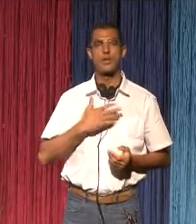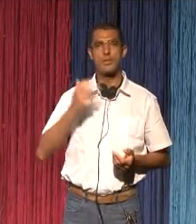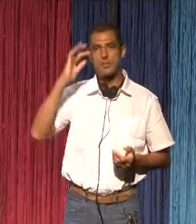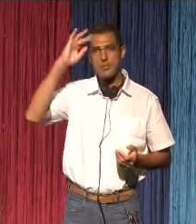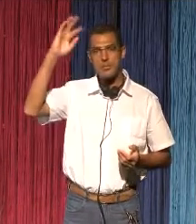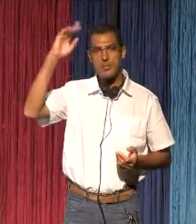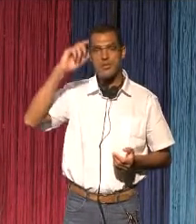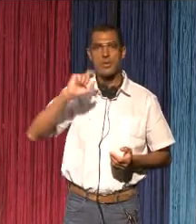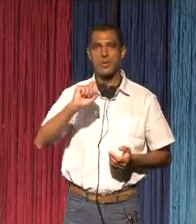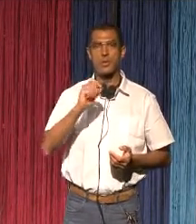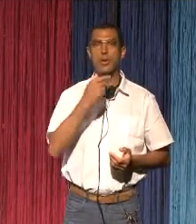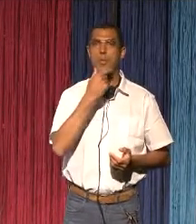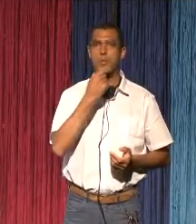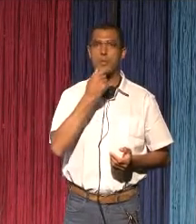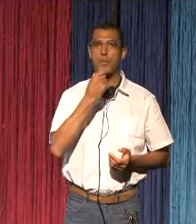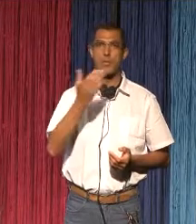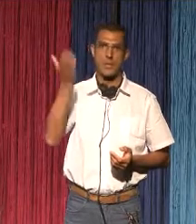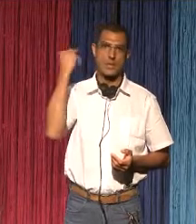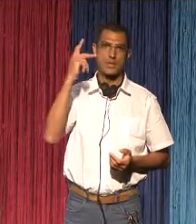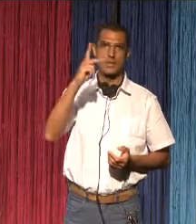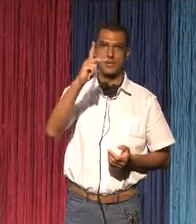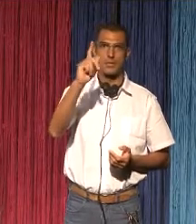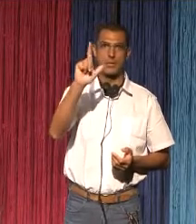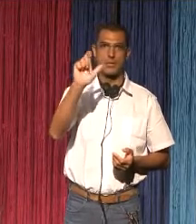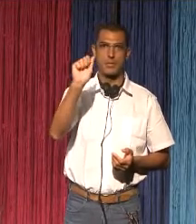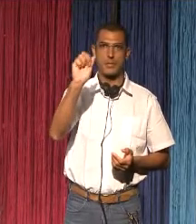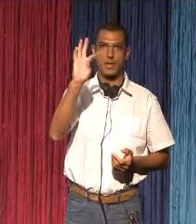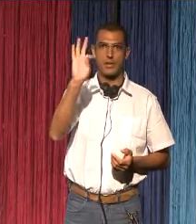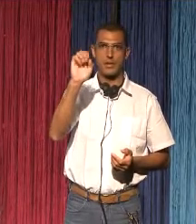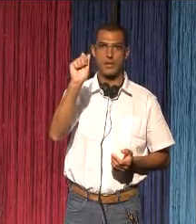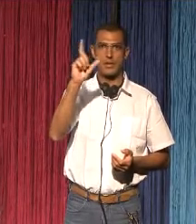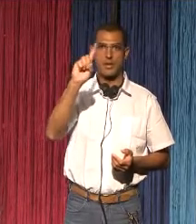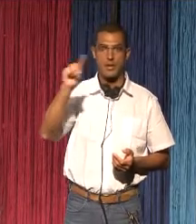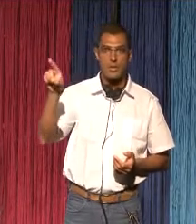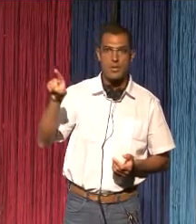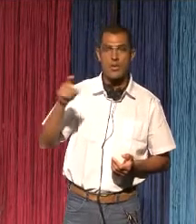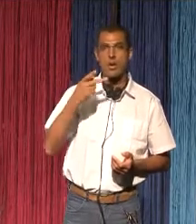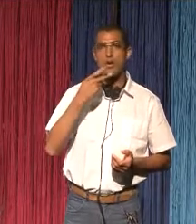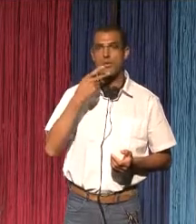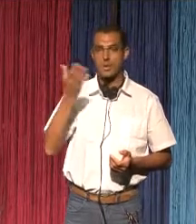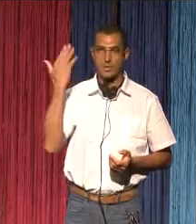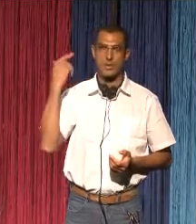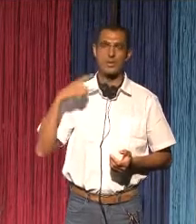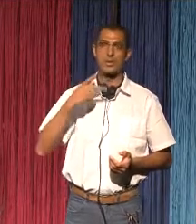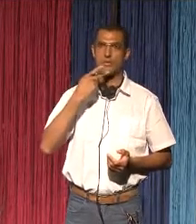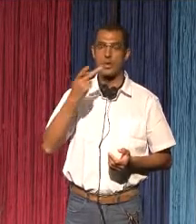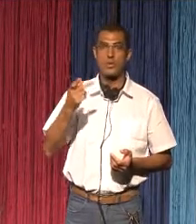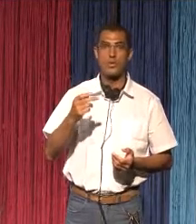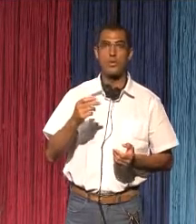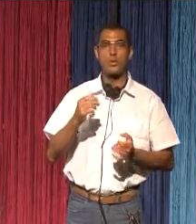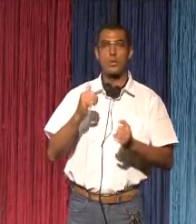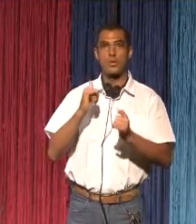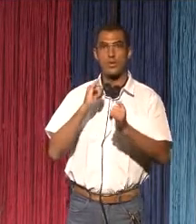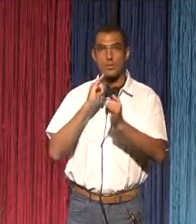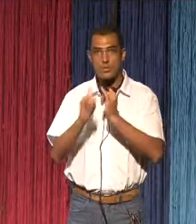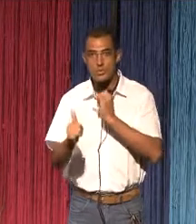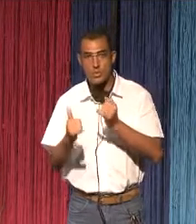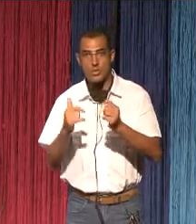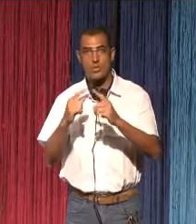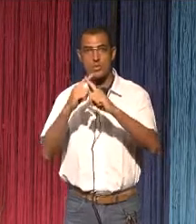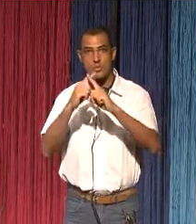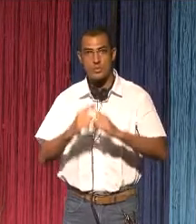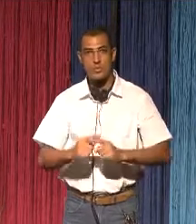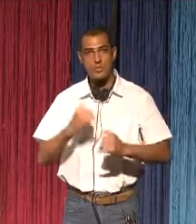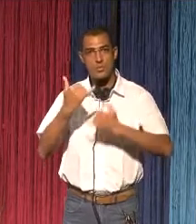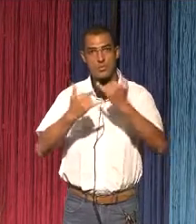pensar, Platão ele pensava os jogos como uma oportunidade de autoaperfeiçoamento, ou seja,